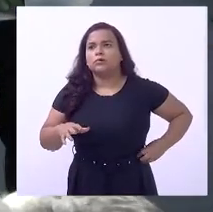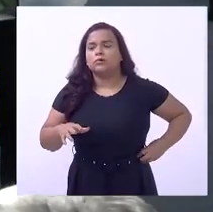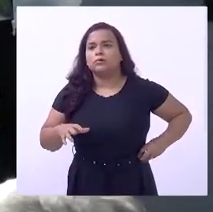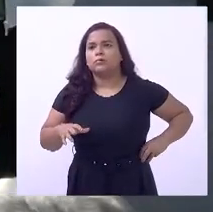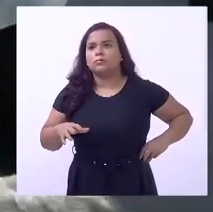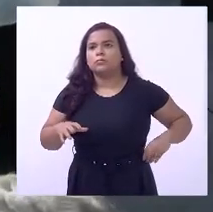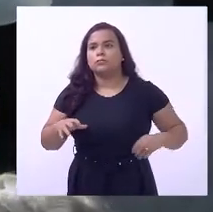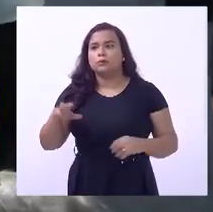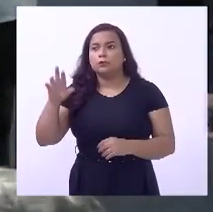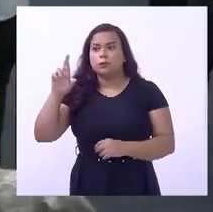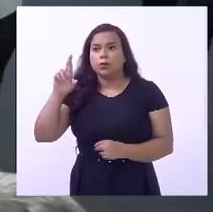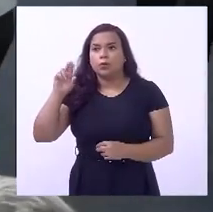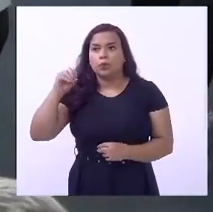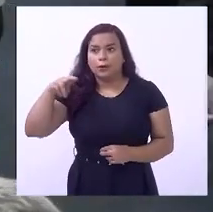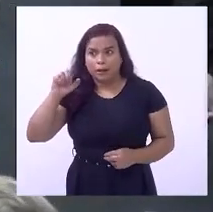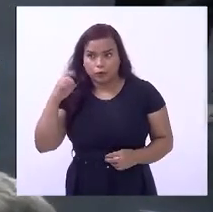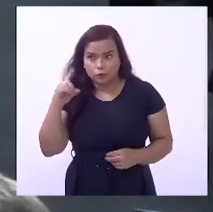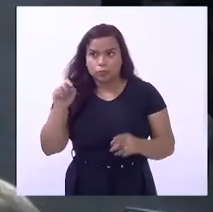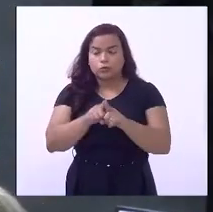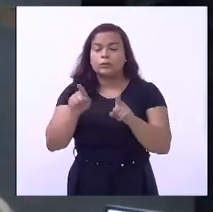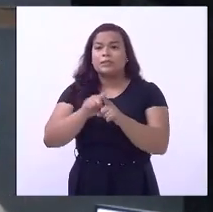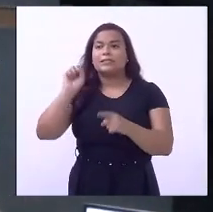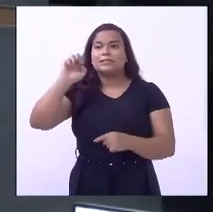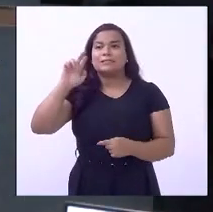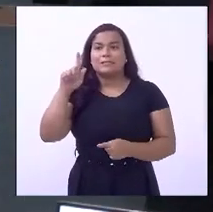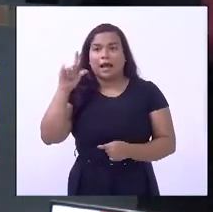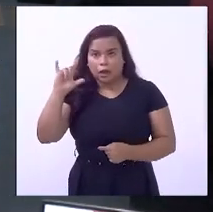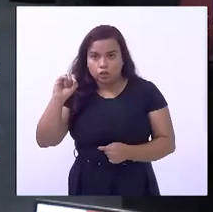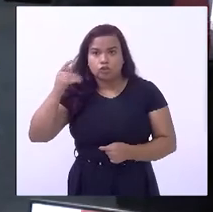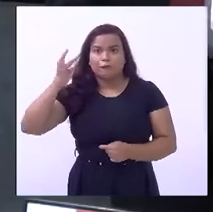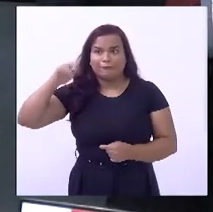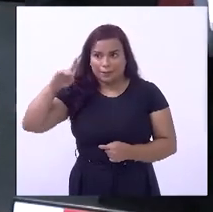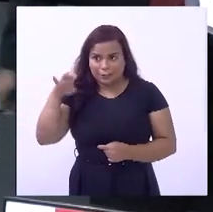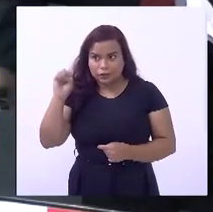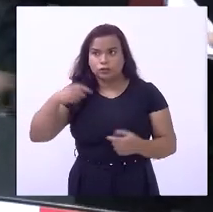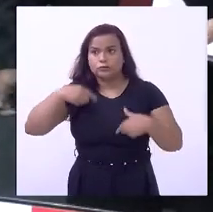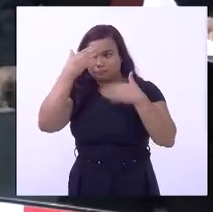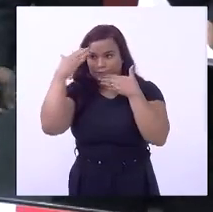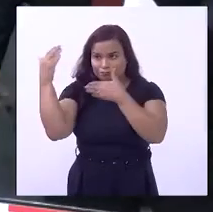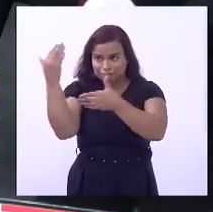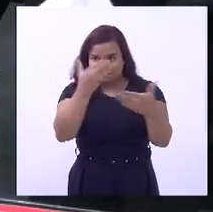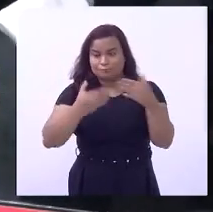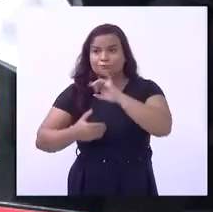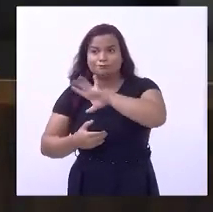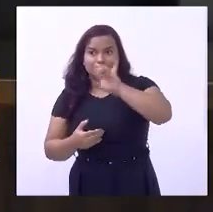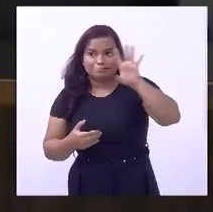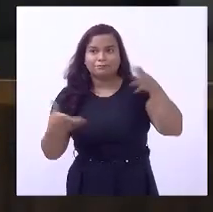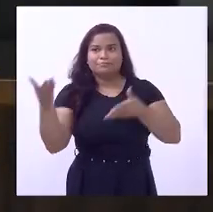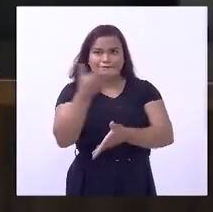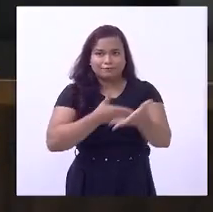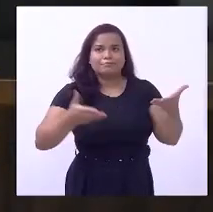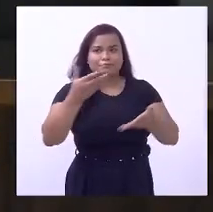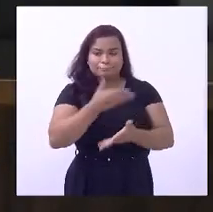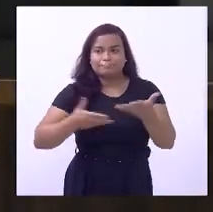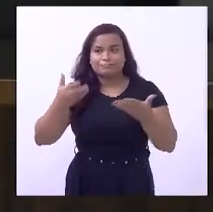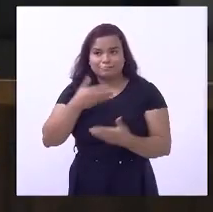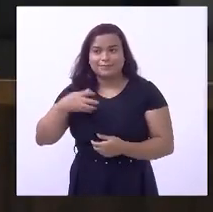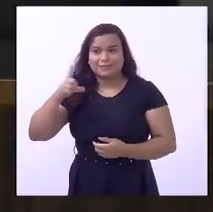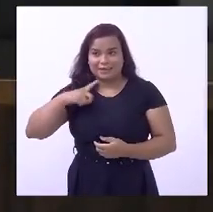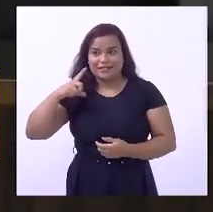Ronaldo Anquieta e o nosso amigo Sérgio Fernandes. Então, agradecer a convivência que tivemos